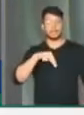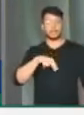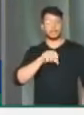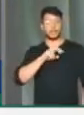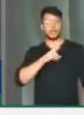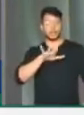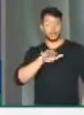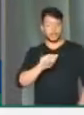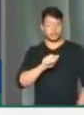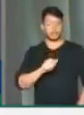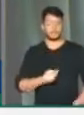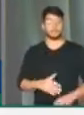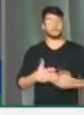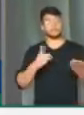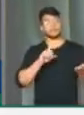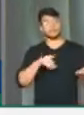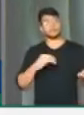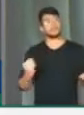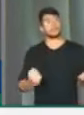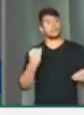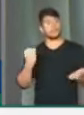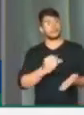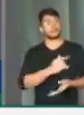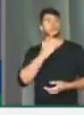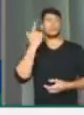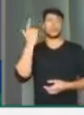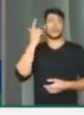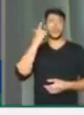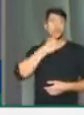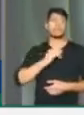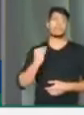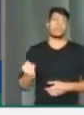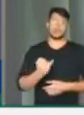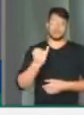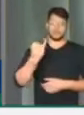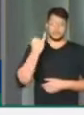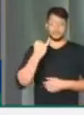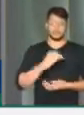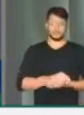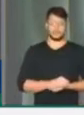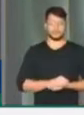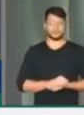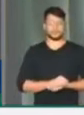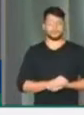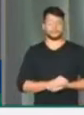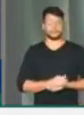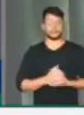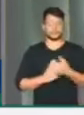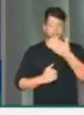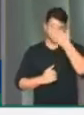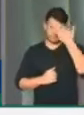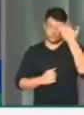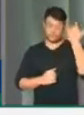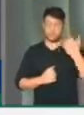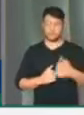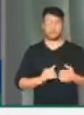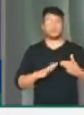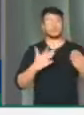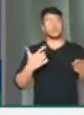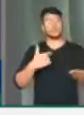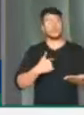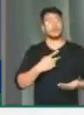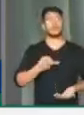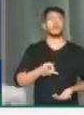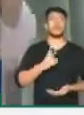resgatar essa conquista, como as outras mulheres que ocupam lideranças nesse parlamento. No mais, continuar me comprometendo